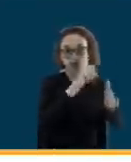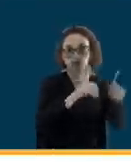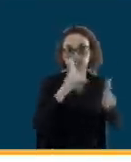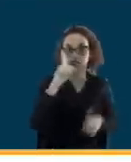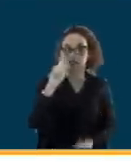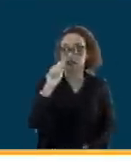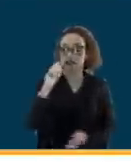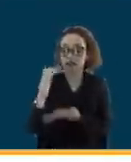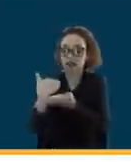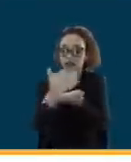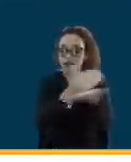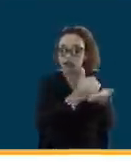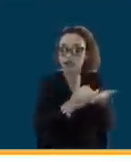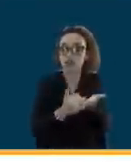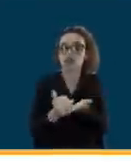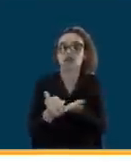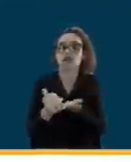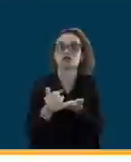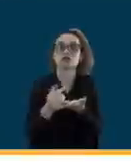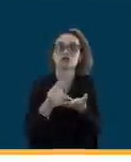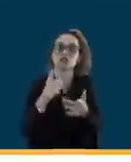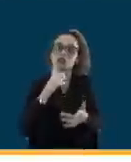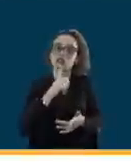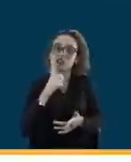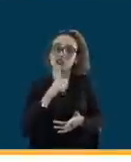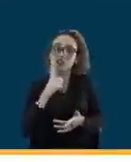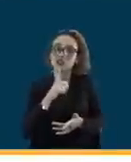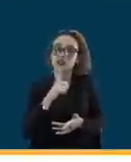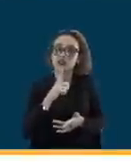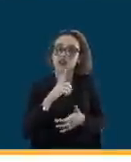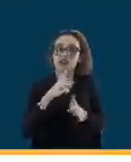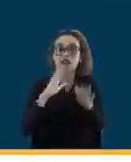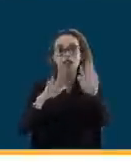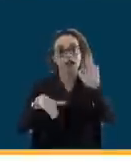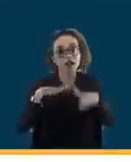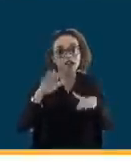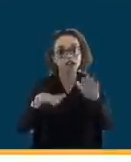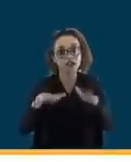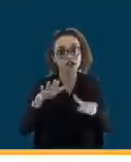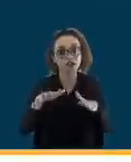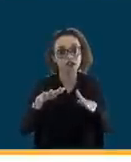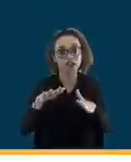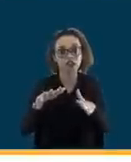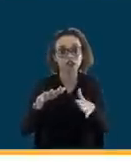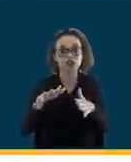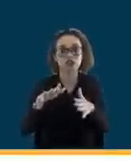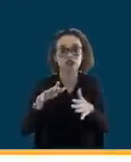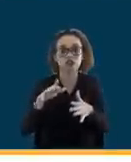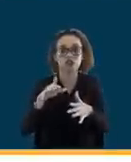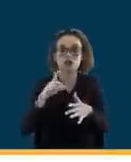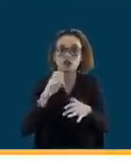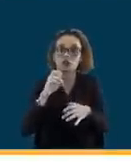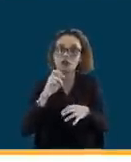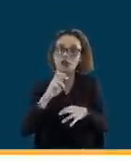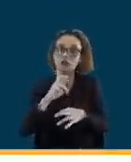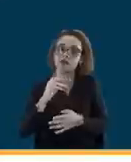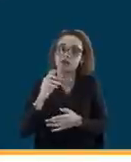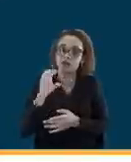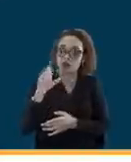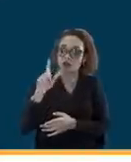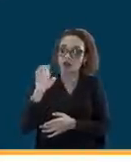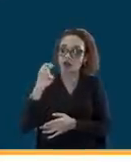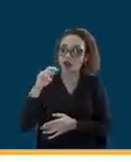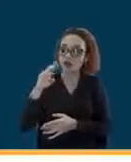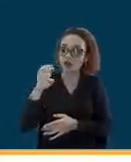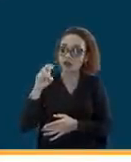a gente tenha e nem sempre esses elementos são viáveis, são